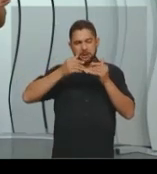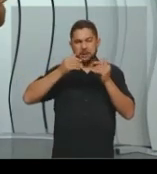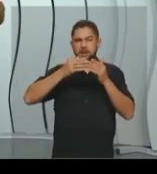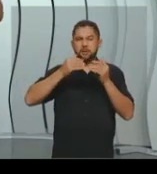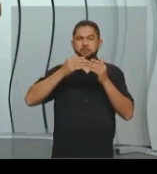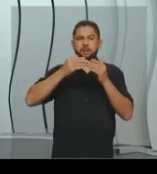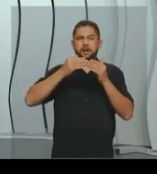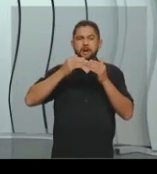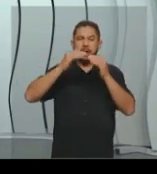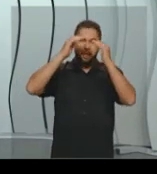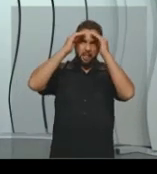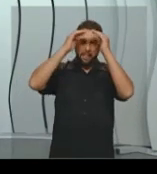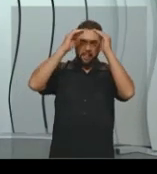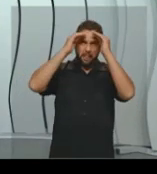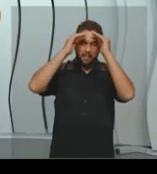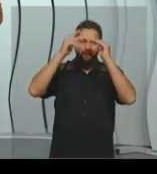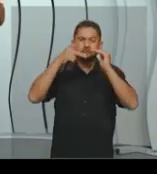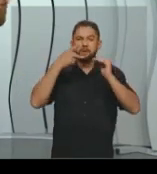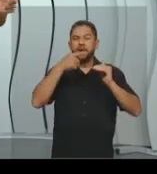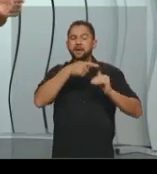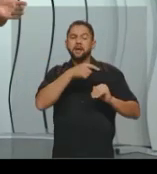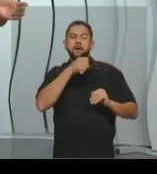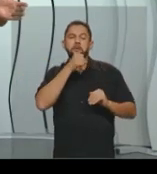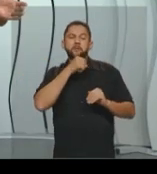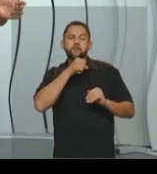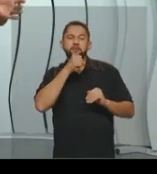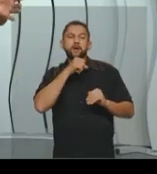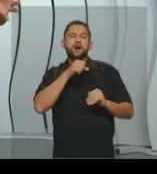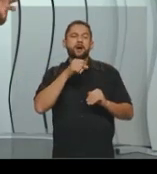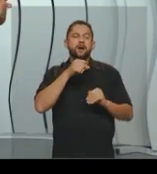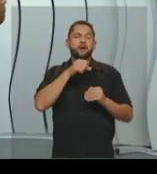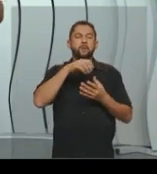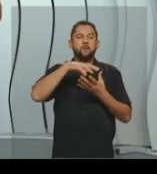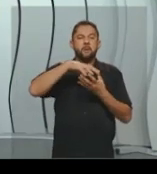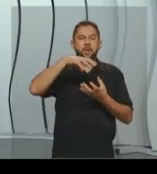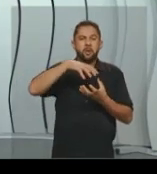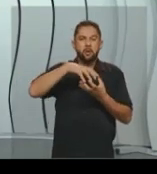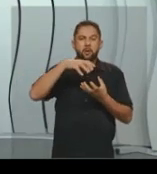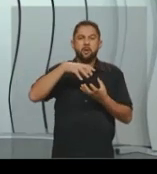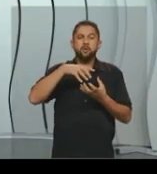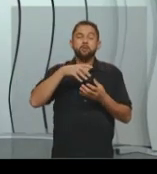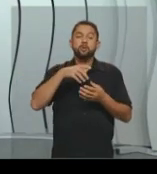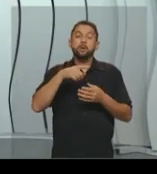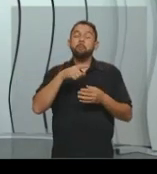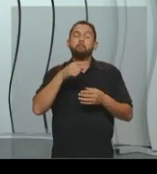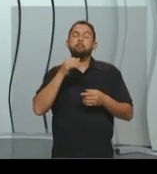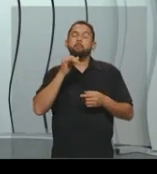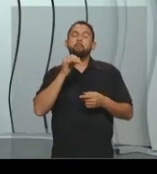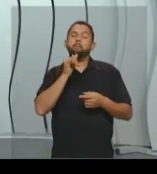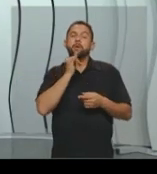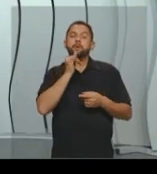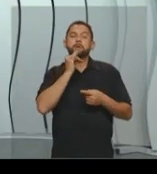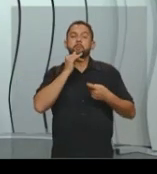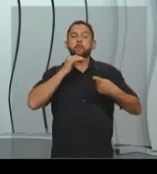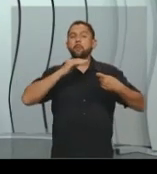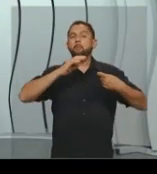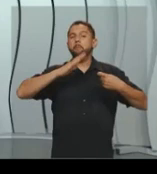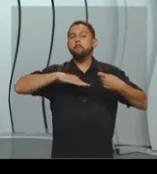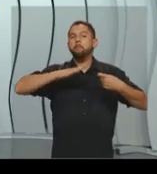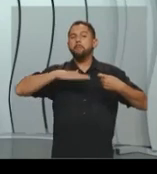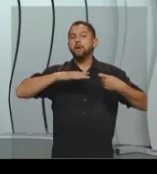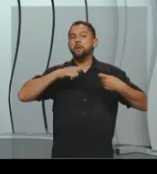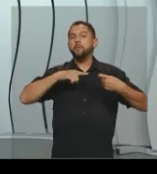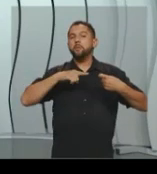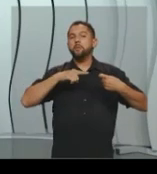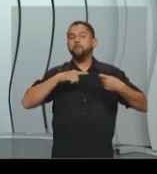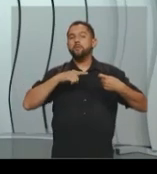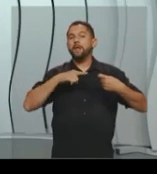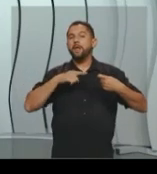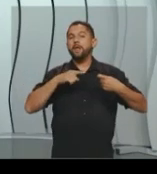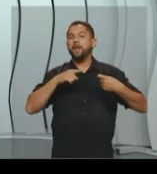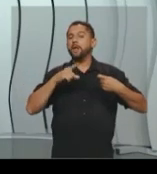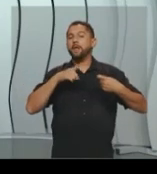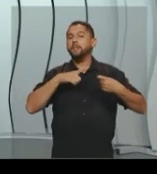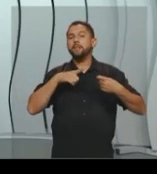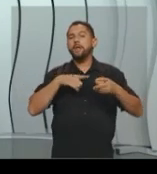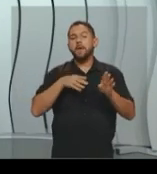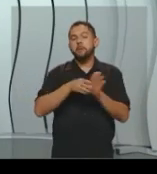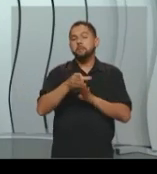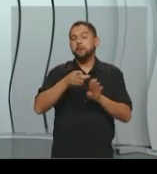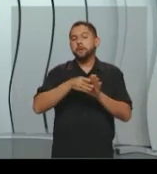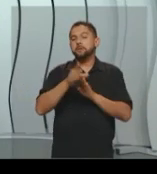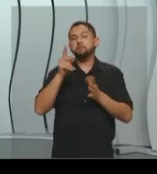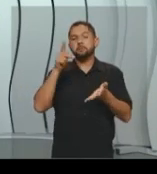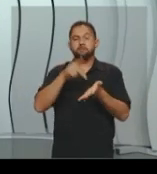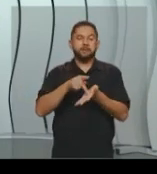as pessoas mais velhas, as pessoas que têm um mito, por exemplo, que tem o caminho, a verdade e a